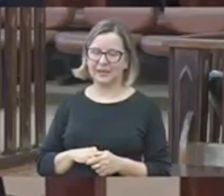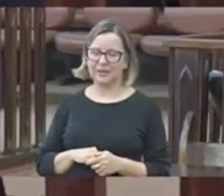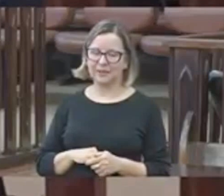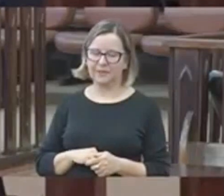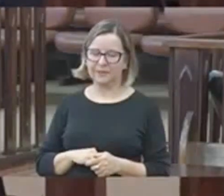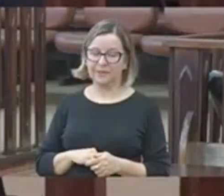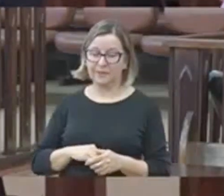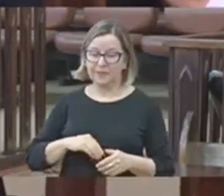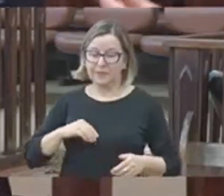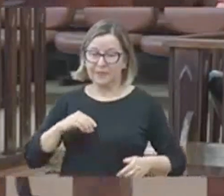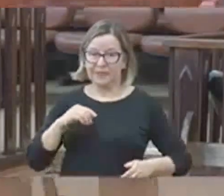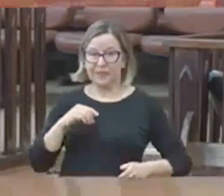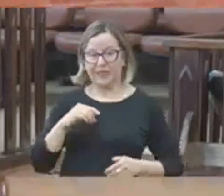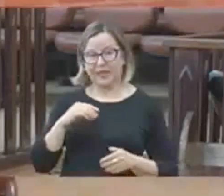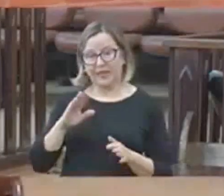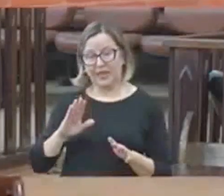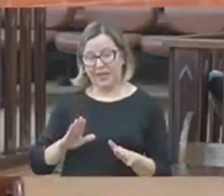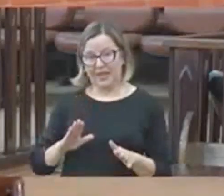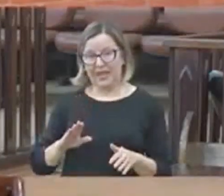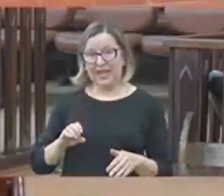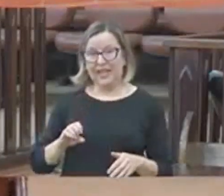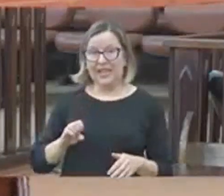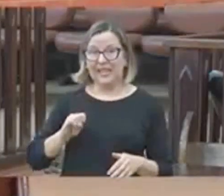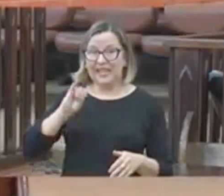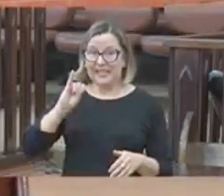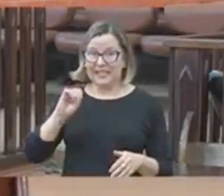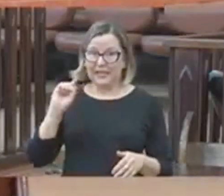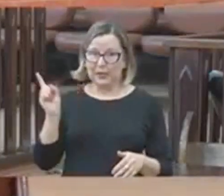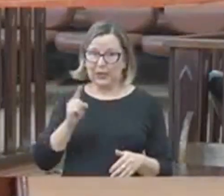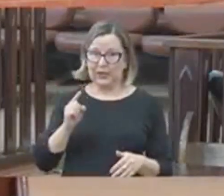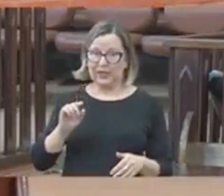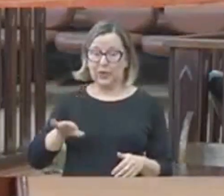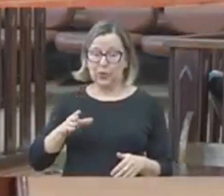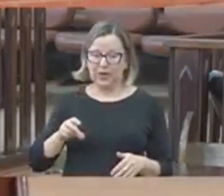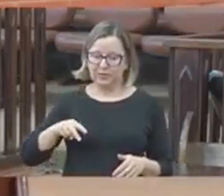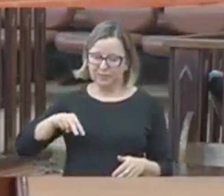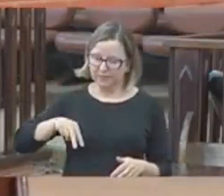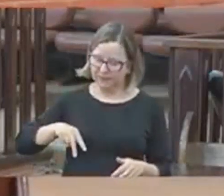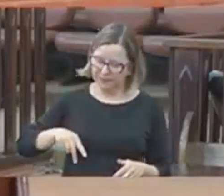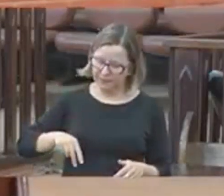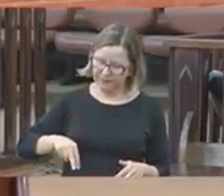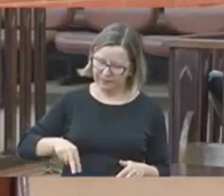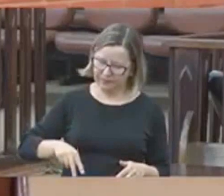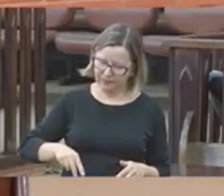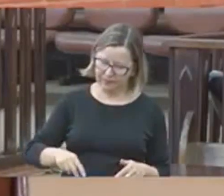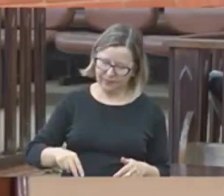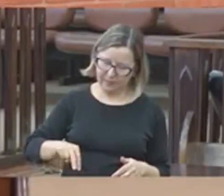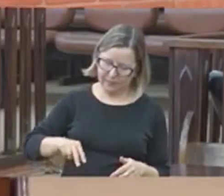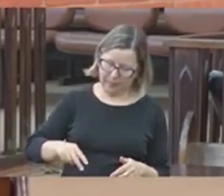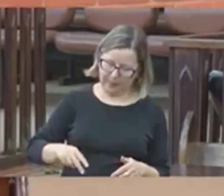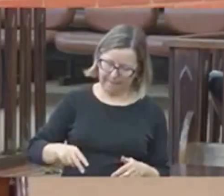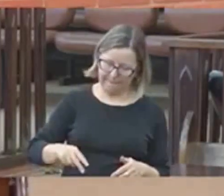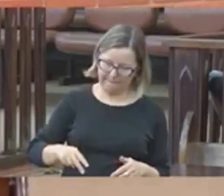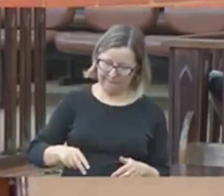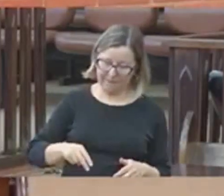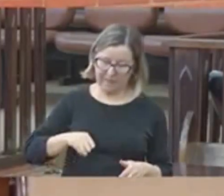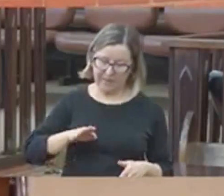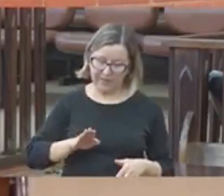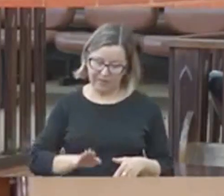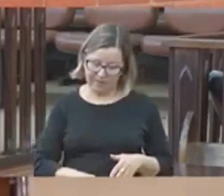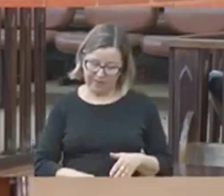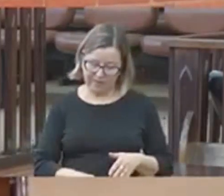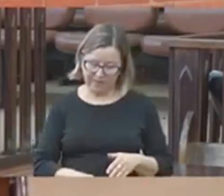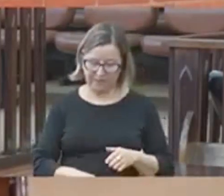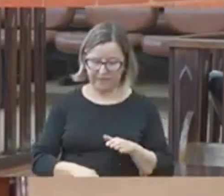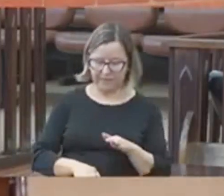que logo em seguida eu tenho um passo que me mantém a estabilidade. Se eu não tiver esse passo de